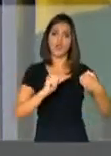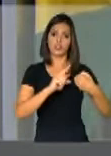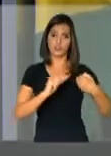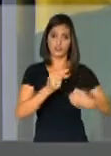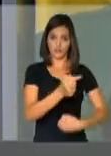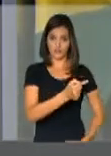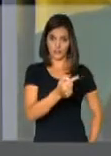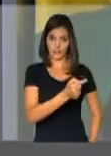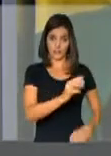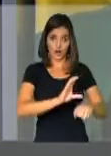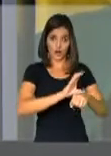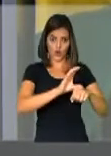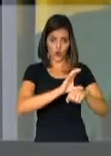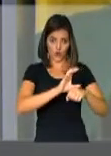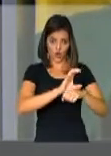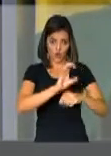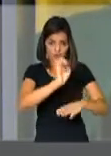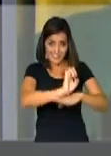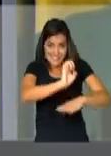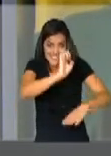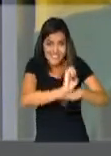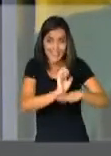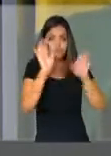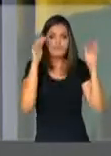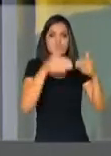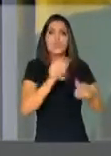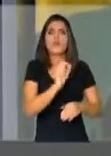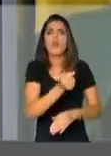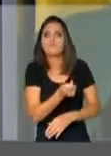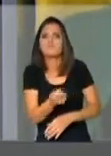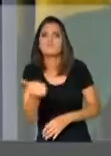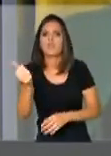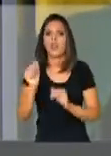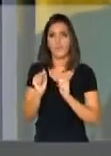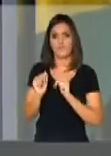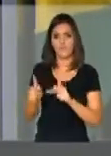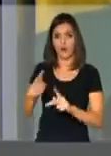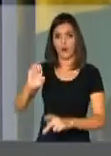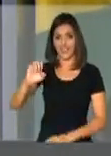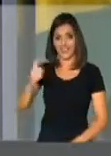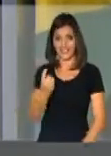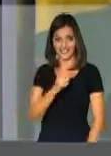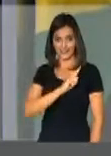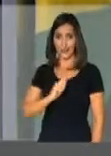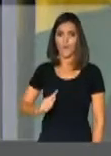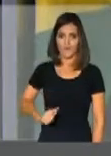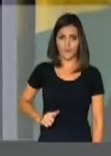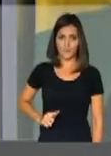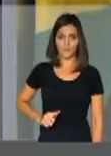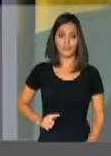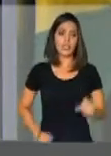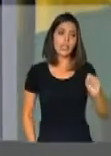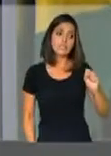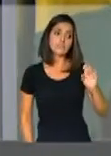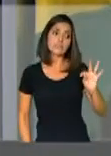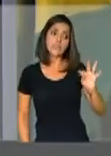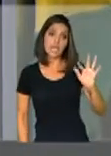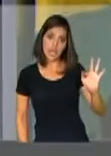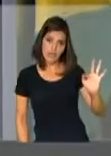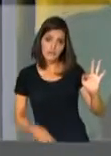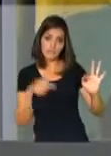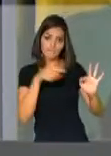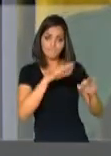77 da constituição estadual a concessão de aposentadoria para ex governadores o stf entretanto